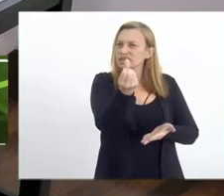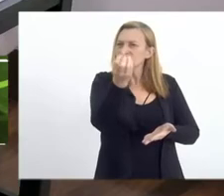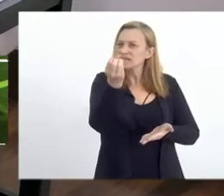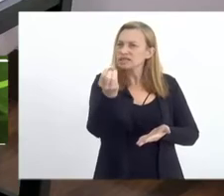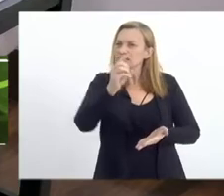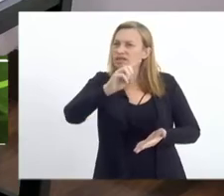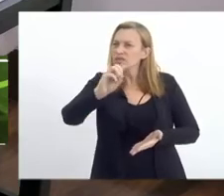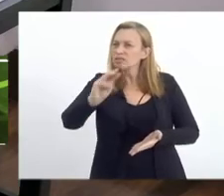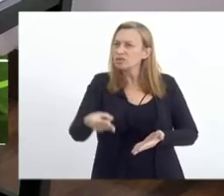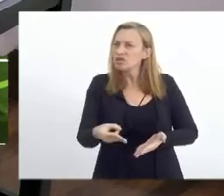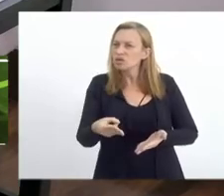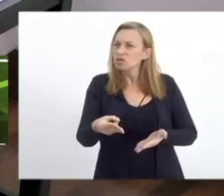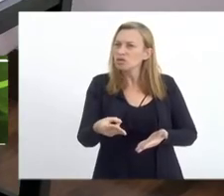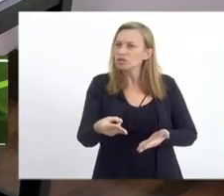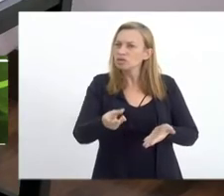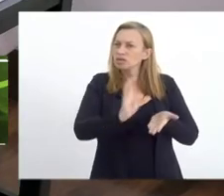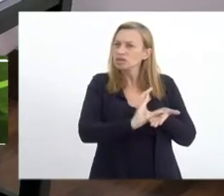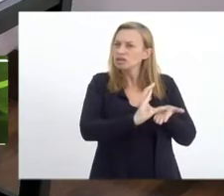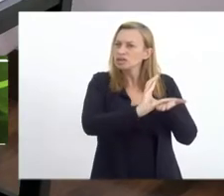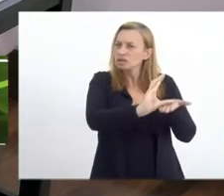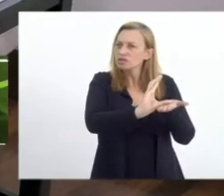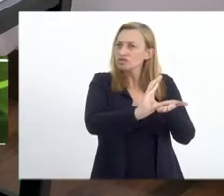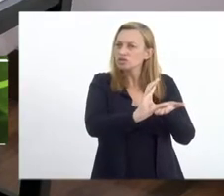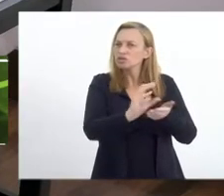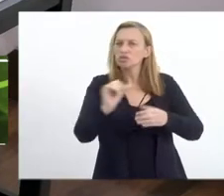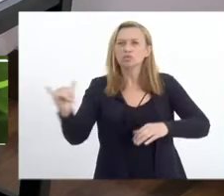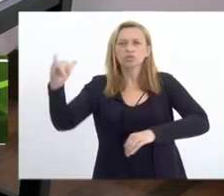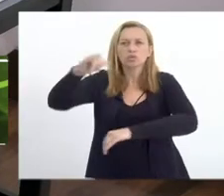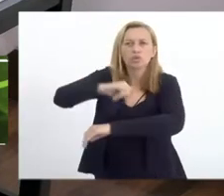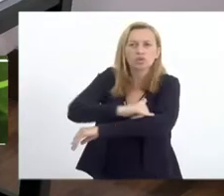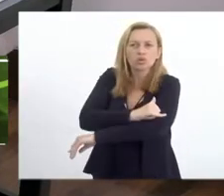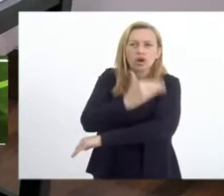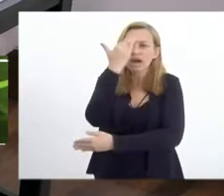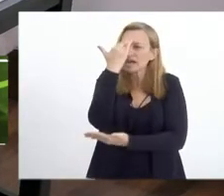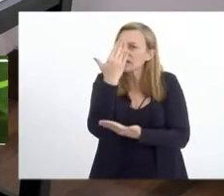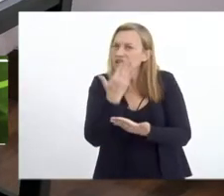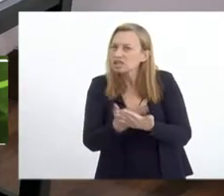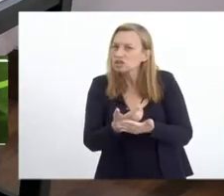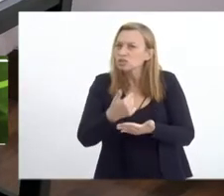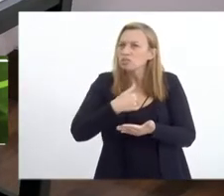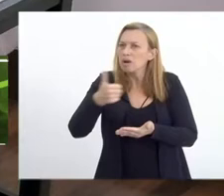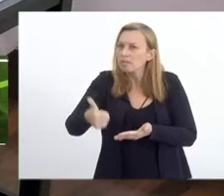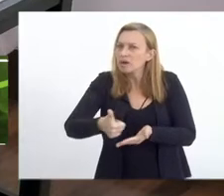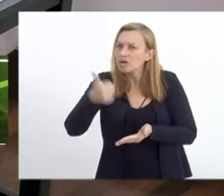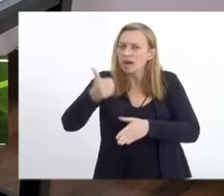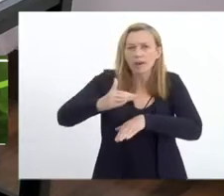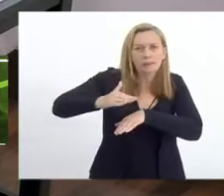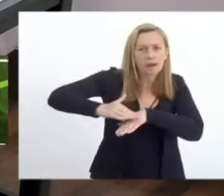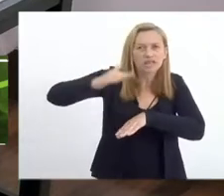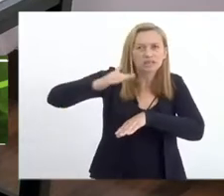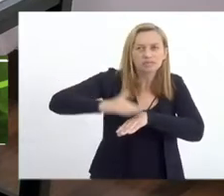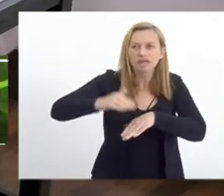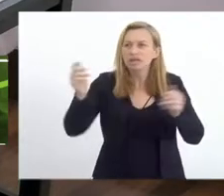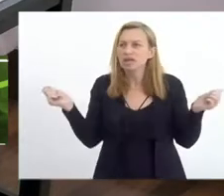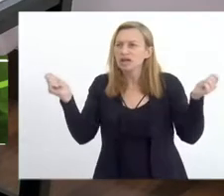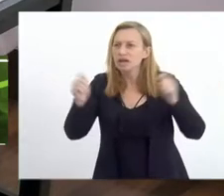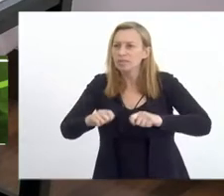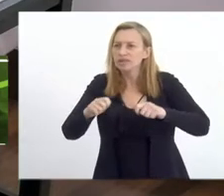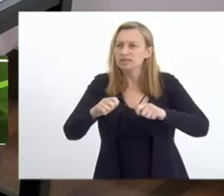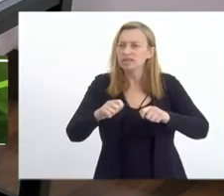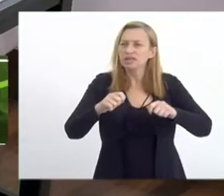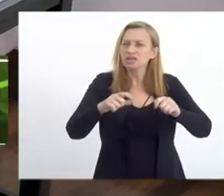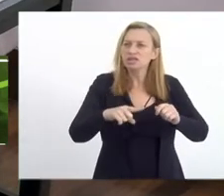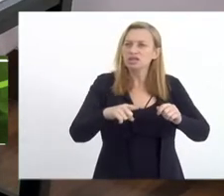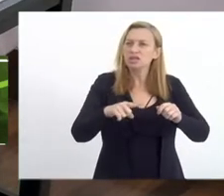né, para ser investido no aeroporto. Acredito eu que é para melhorar cada vez mais a capacidade de atendimento